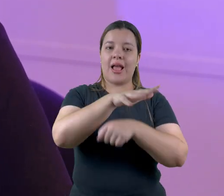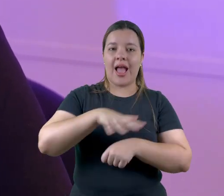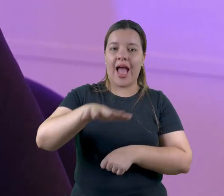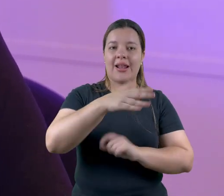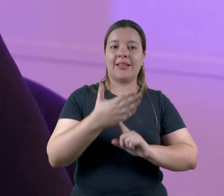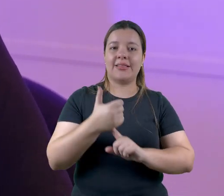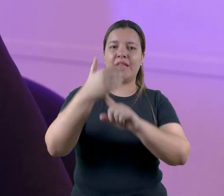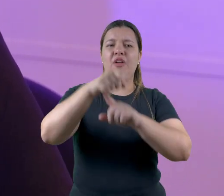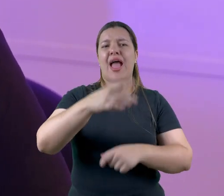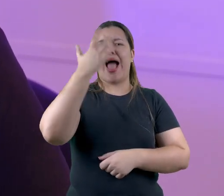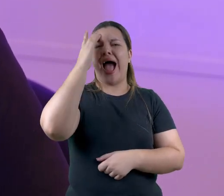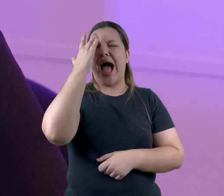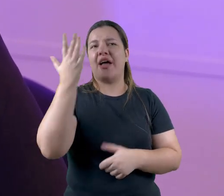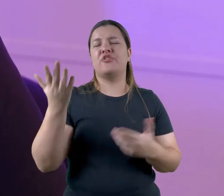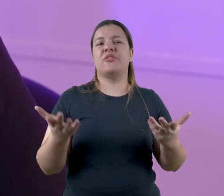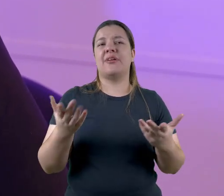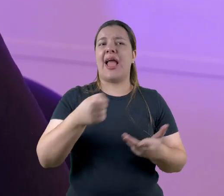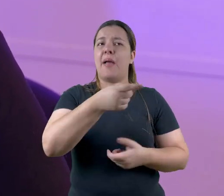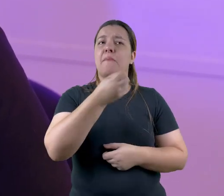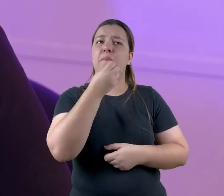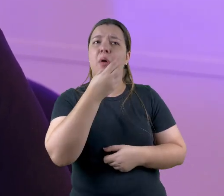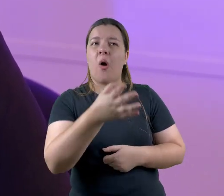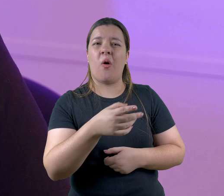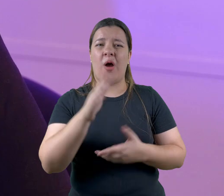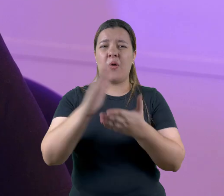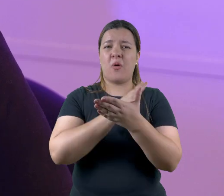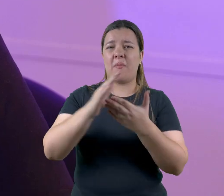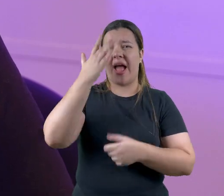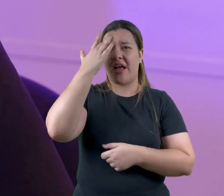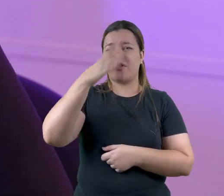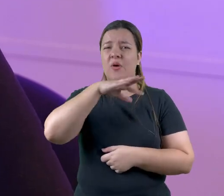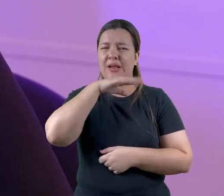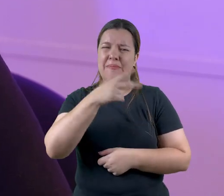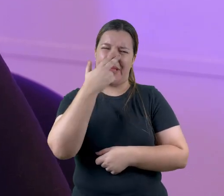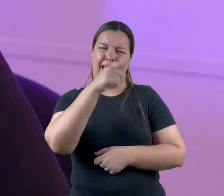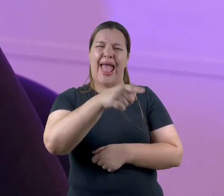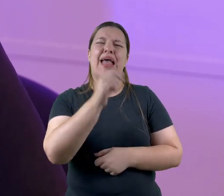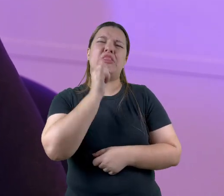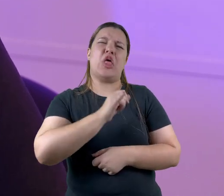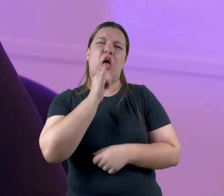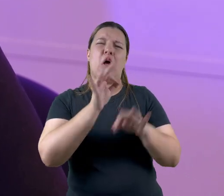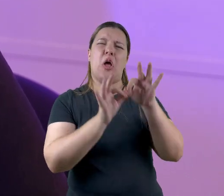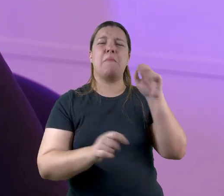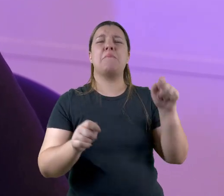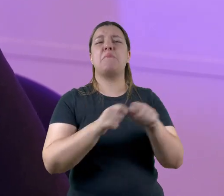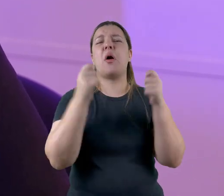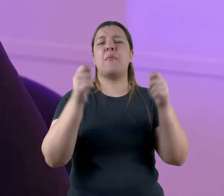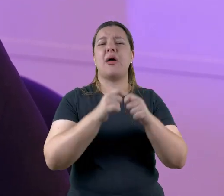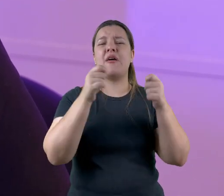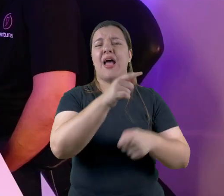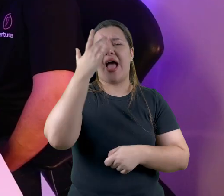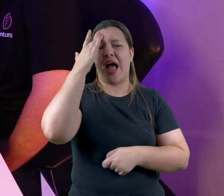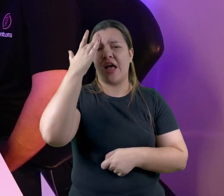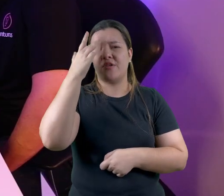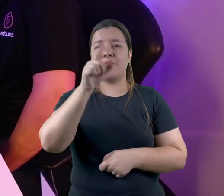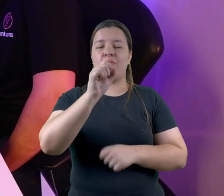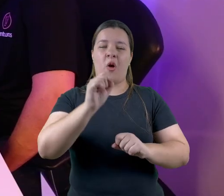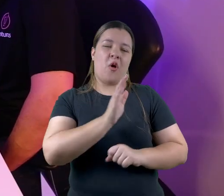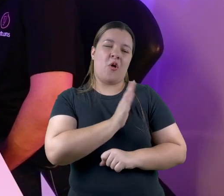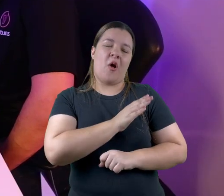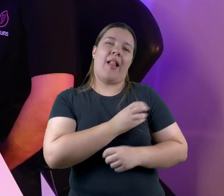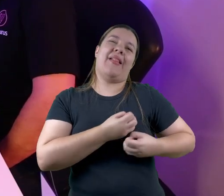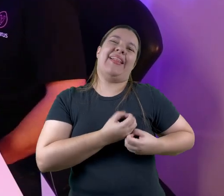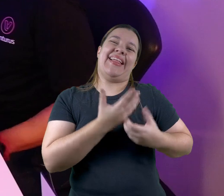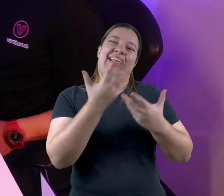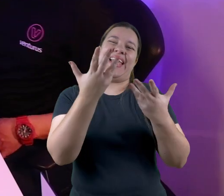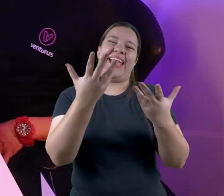mercado de tecnologia o que que você acha que que é bom que que você acha que é ruim isso aí é papagaiada isso aí é bobagem que que que que você vê pode